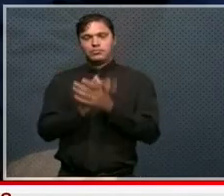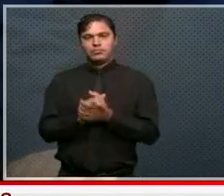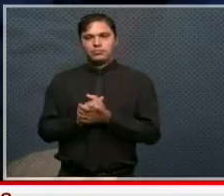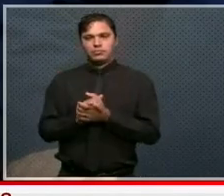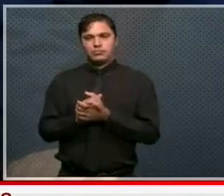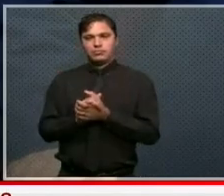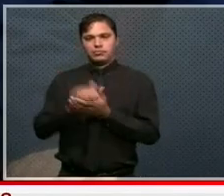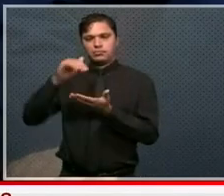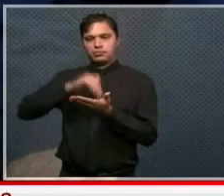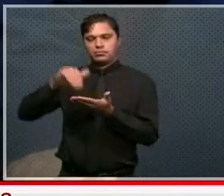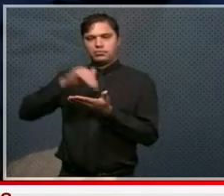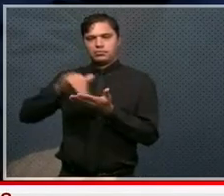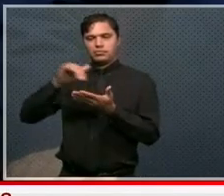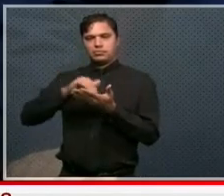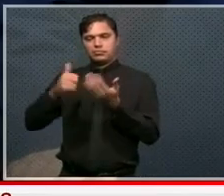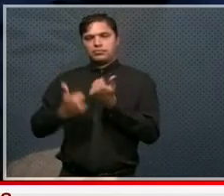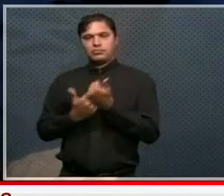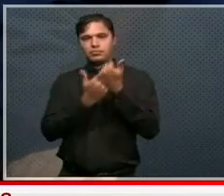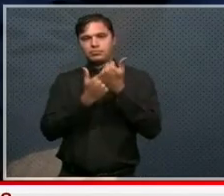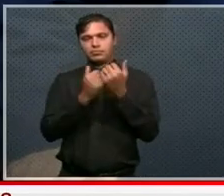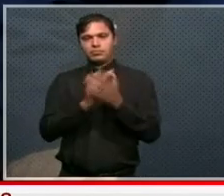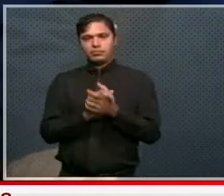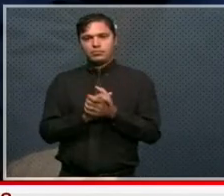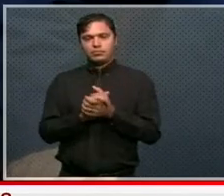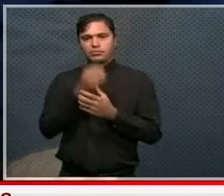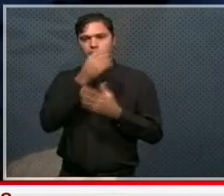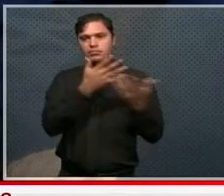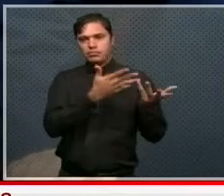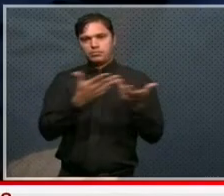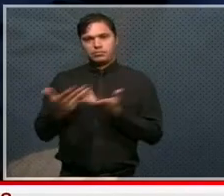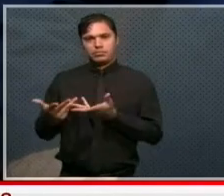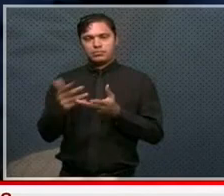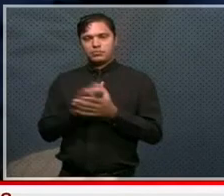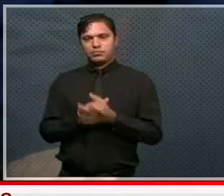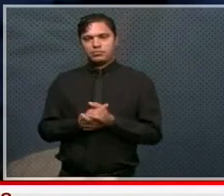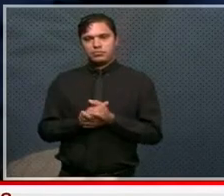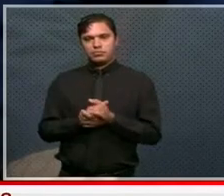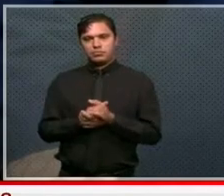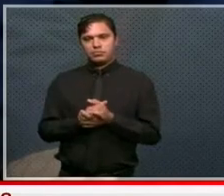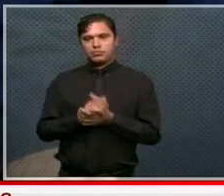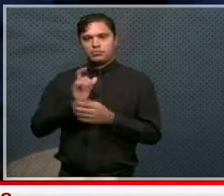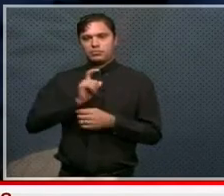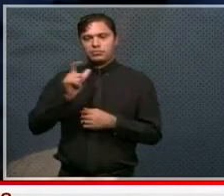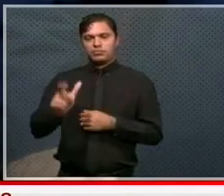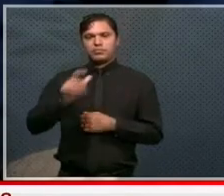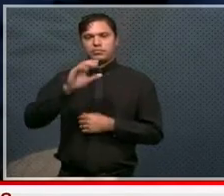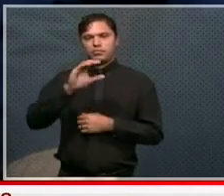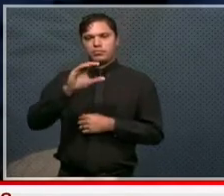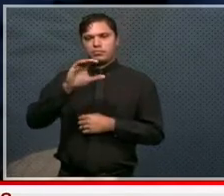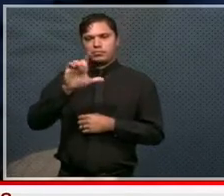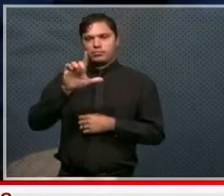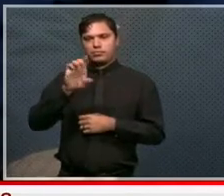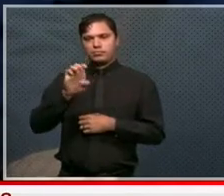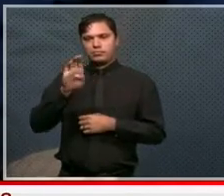Secretaria de junto seja bem-vindo convido Kleber